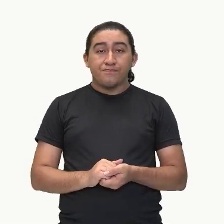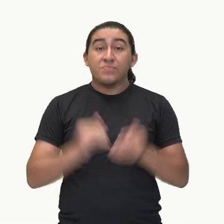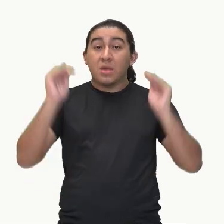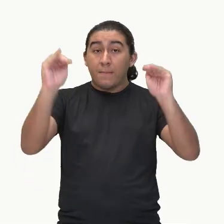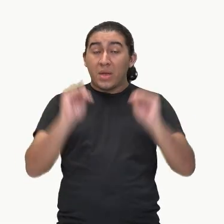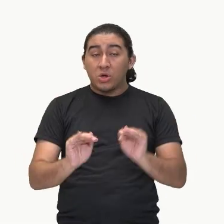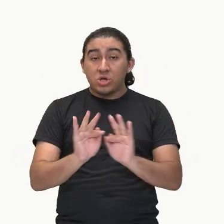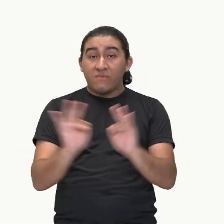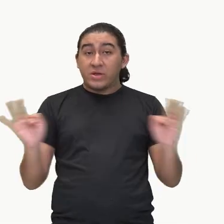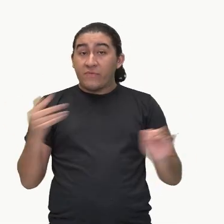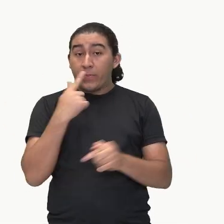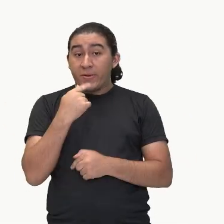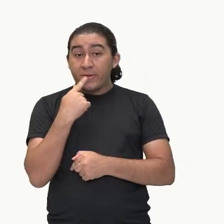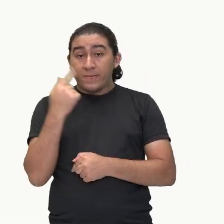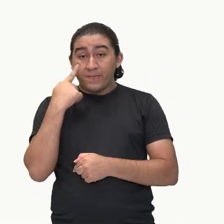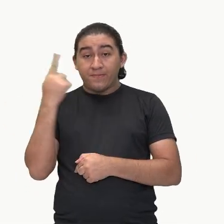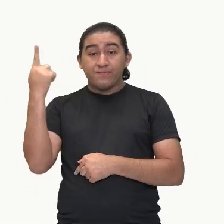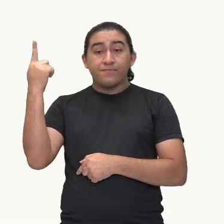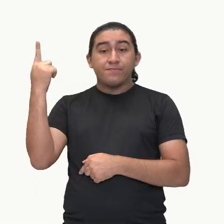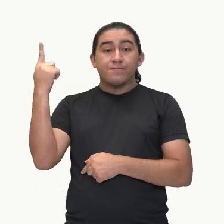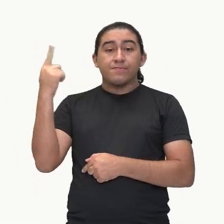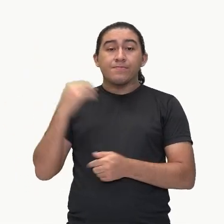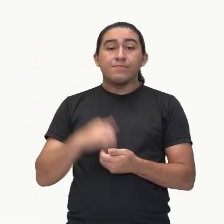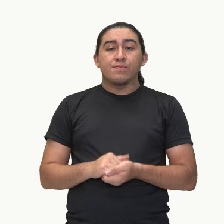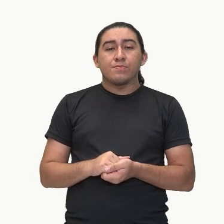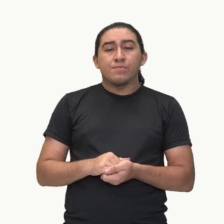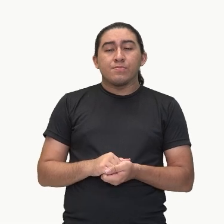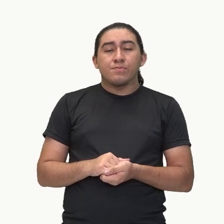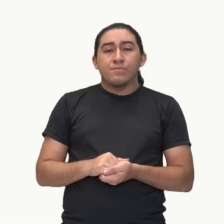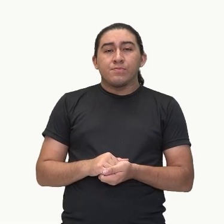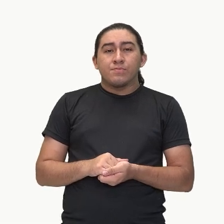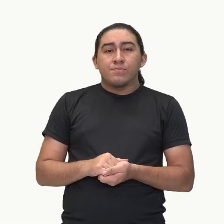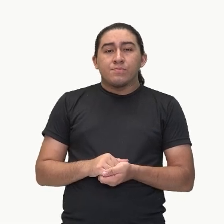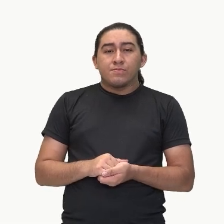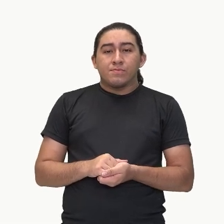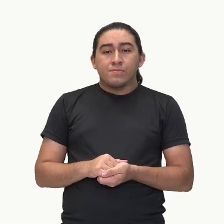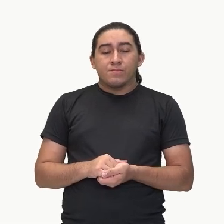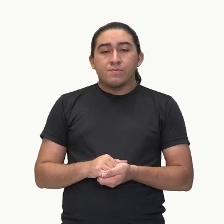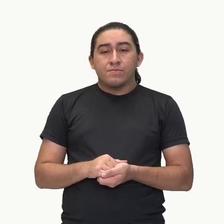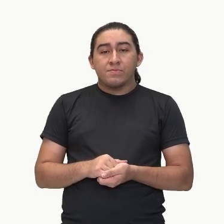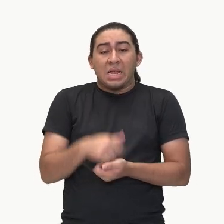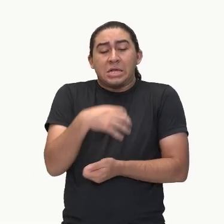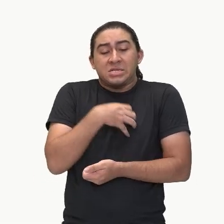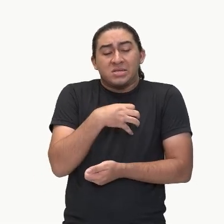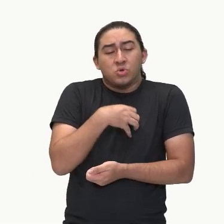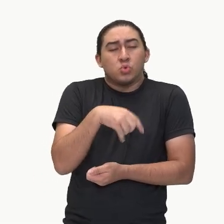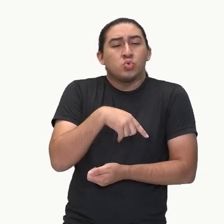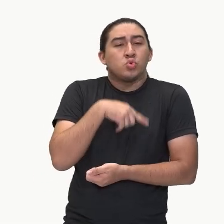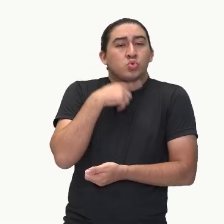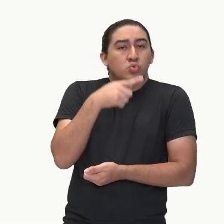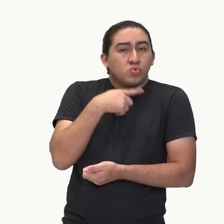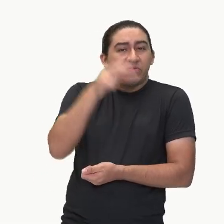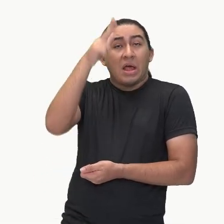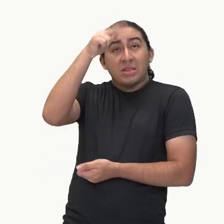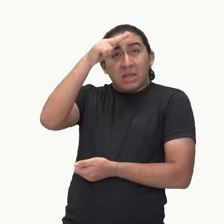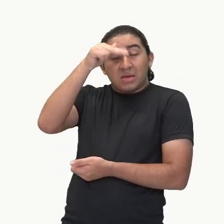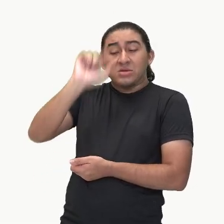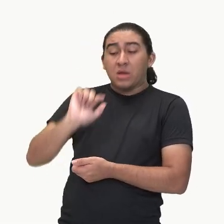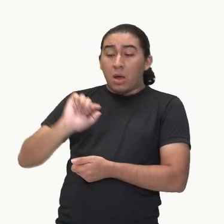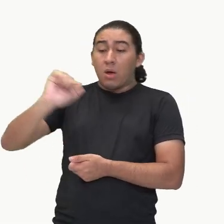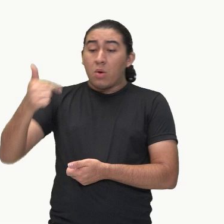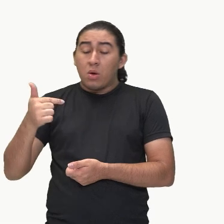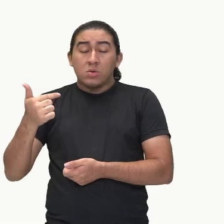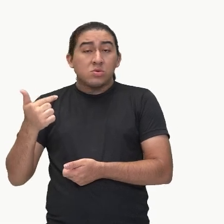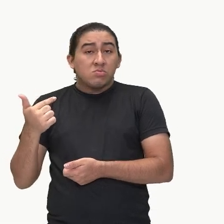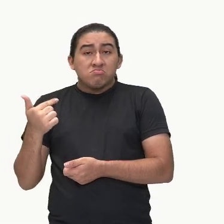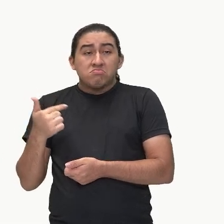exemplo. Ora, me sinto completamente nonsense, ora, me sinto